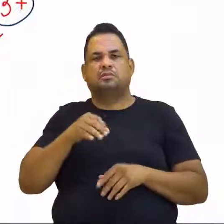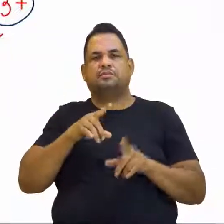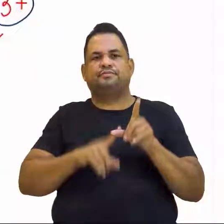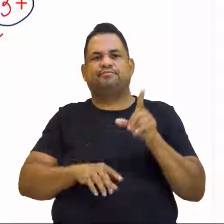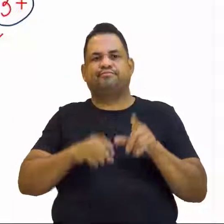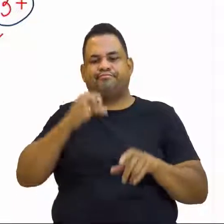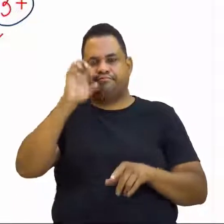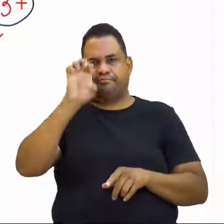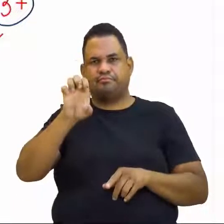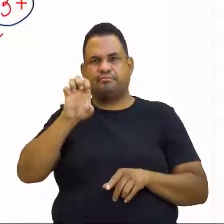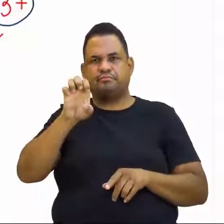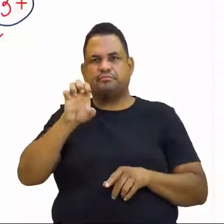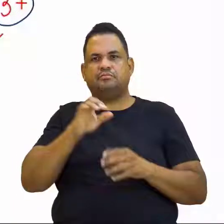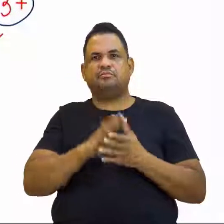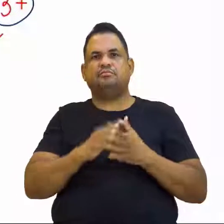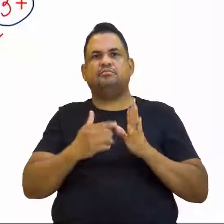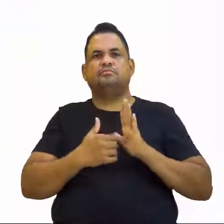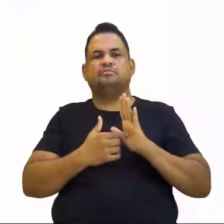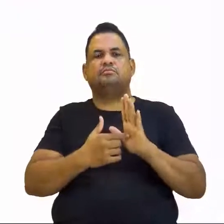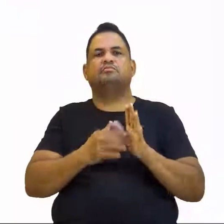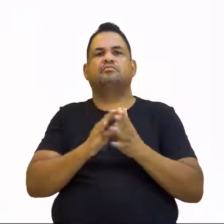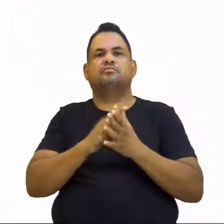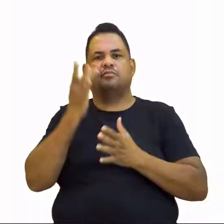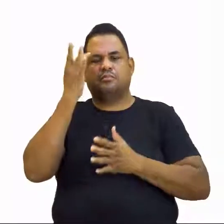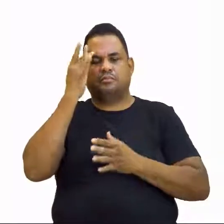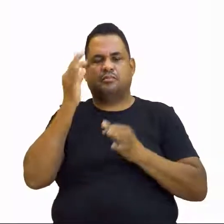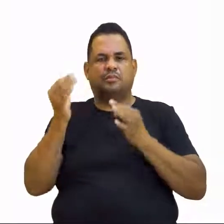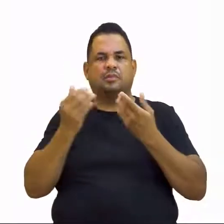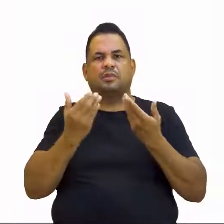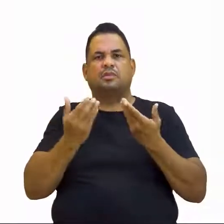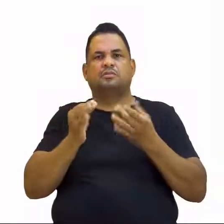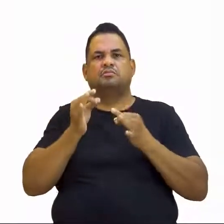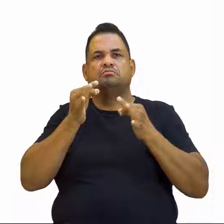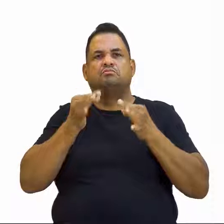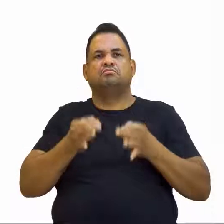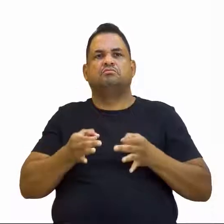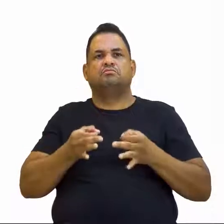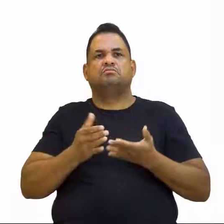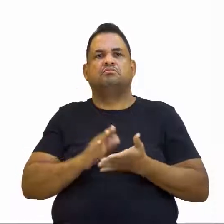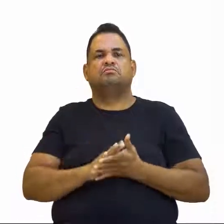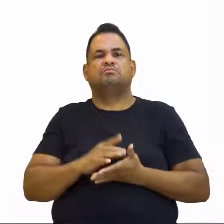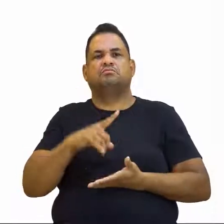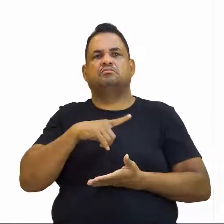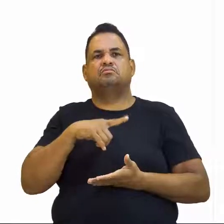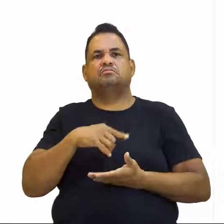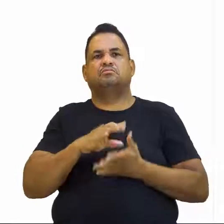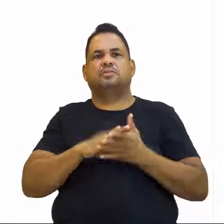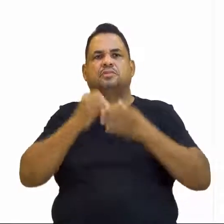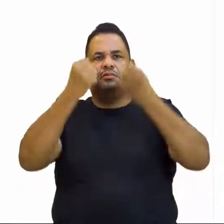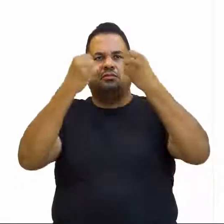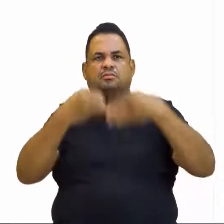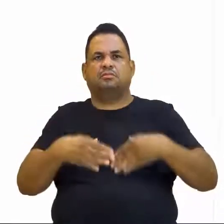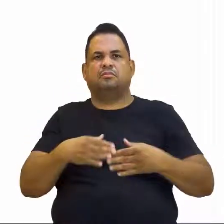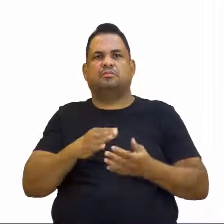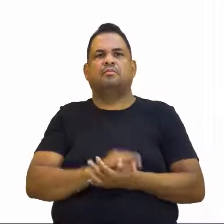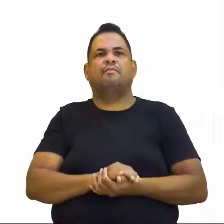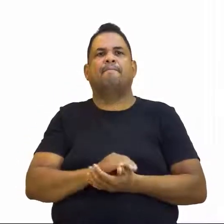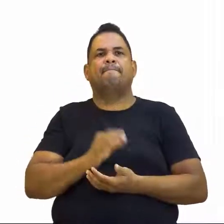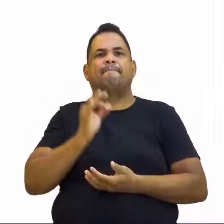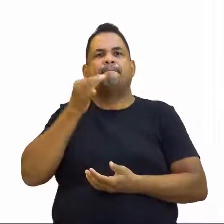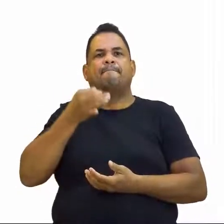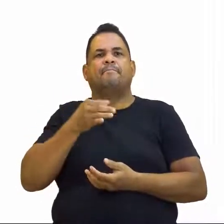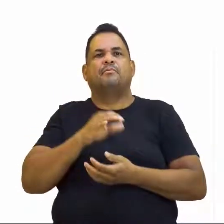alternativa E, que traz as fórmulas correspondentes. E aí tem aqui o comentário, alternativa E, alternativa